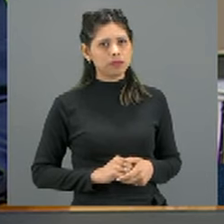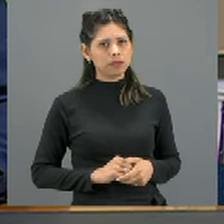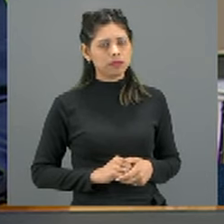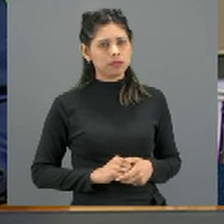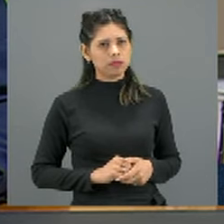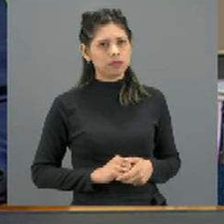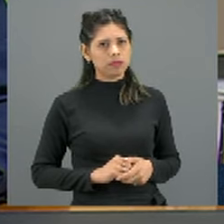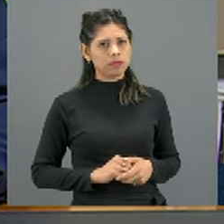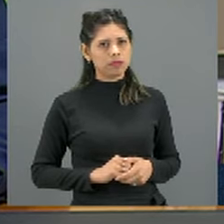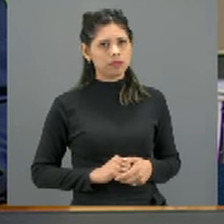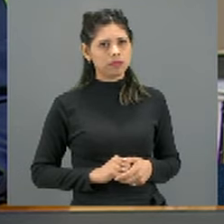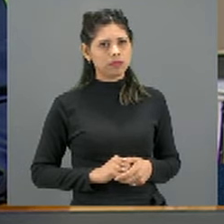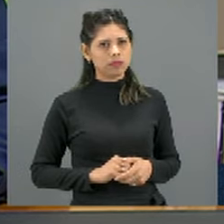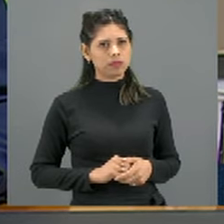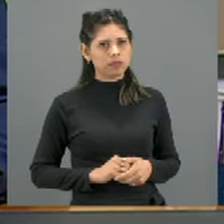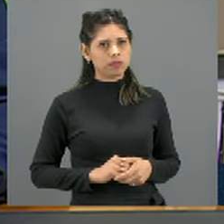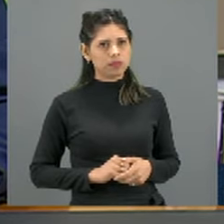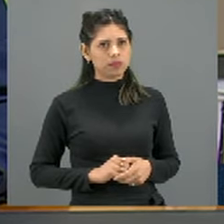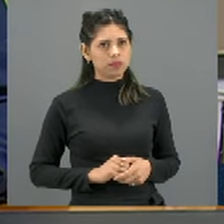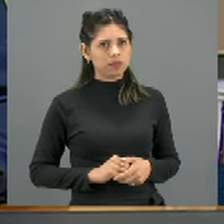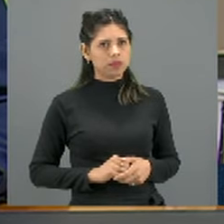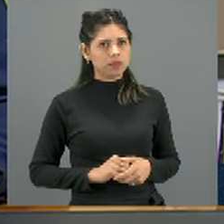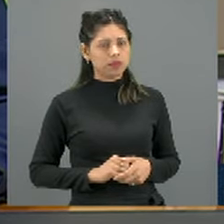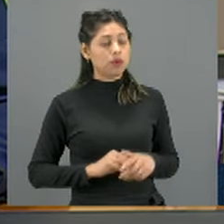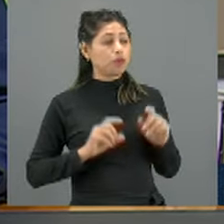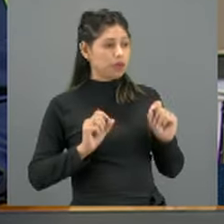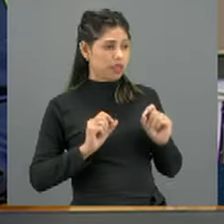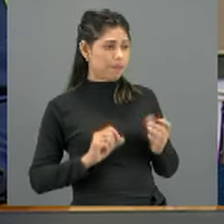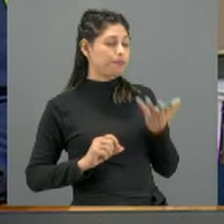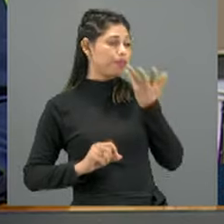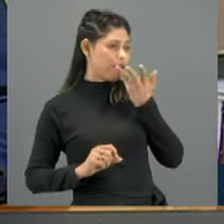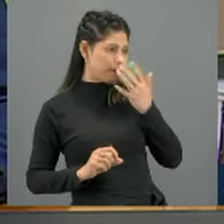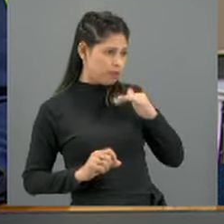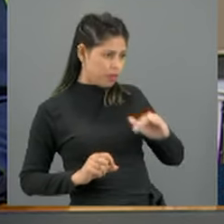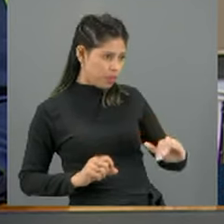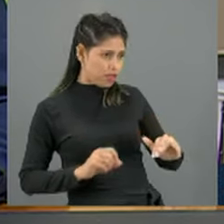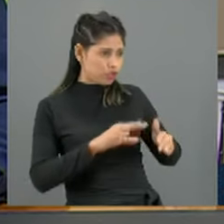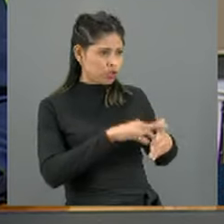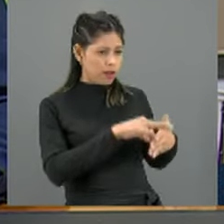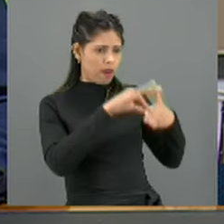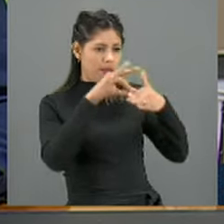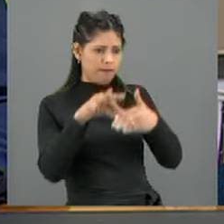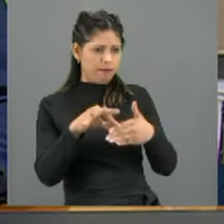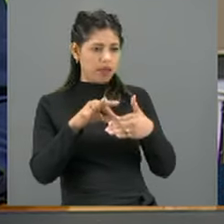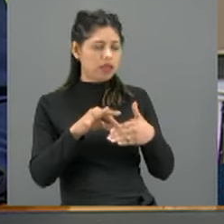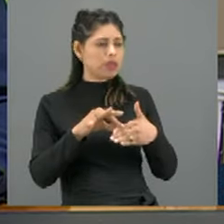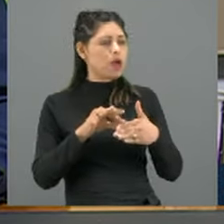Quando a criança é consultada no hospital,